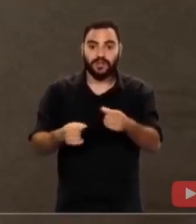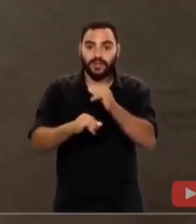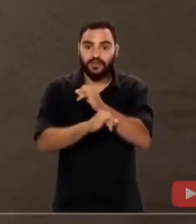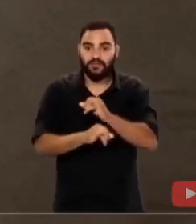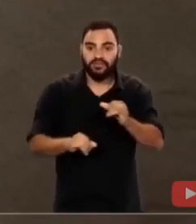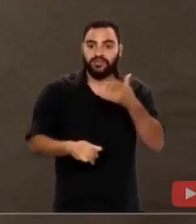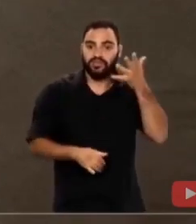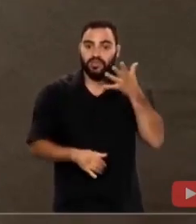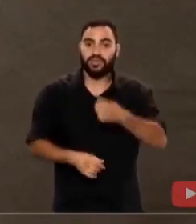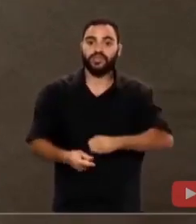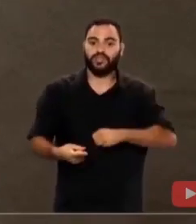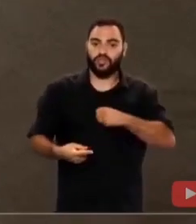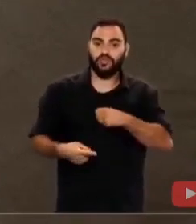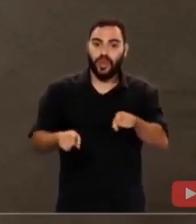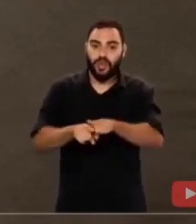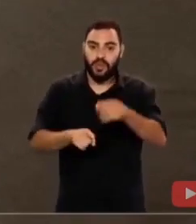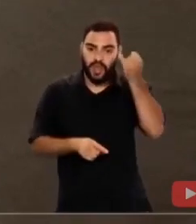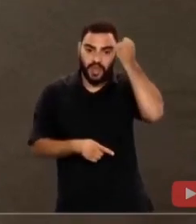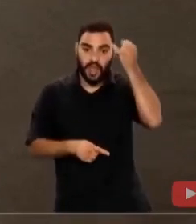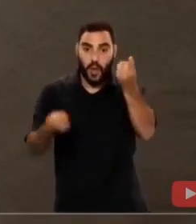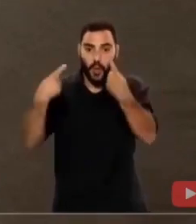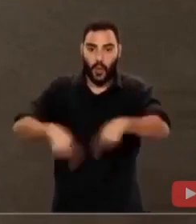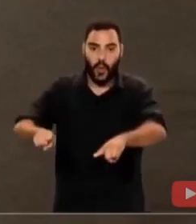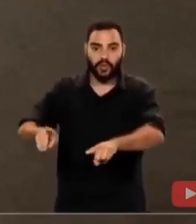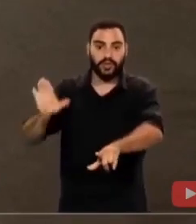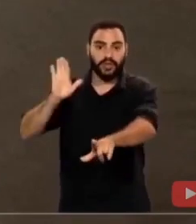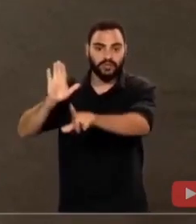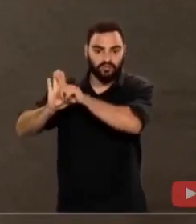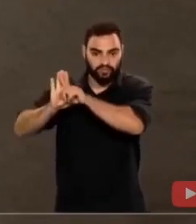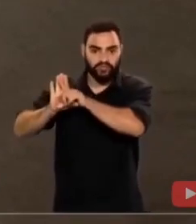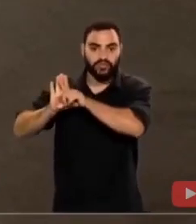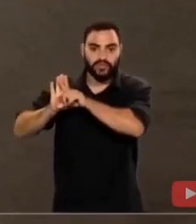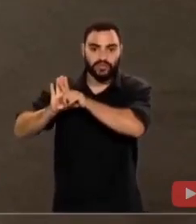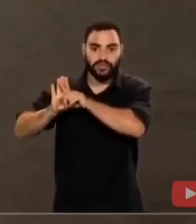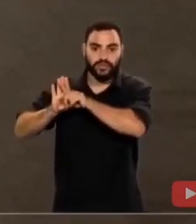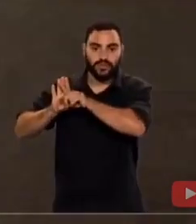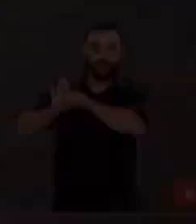ódios e ideias contrárias à ordem constitucional e ao Estado de Direito.